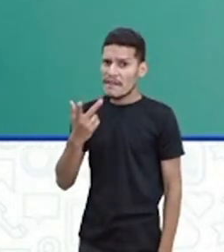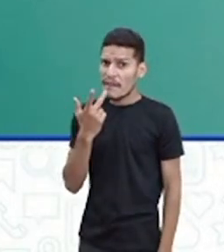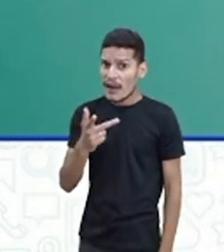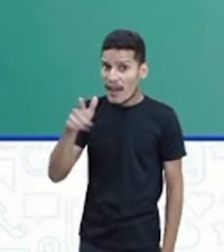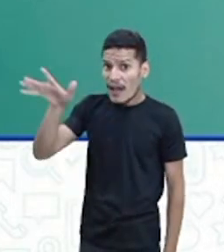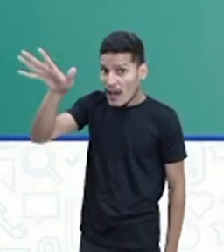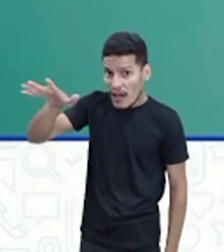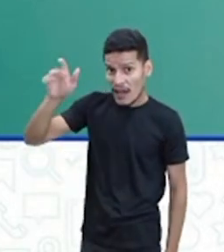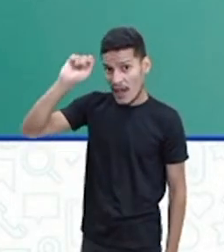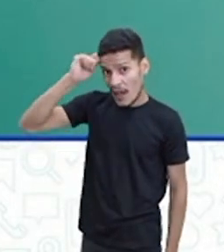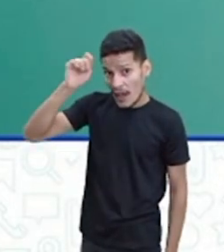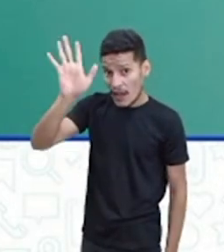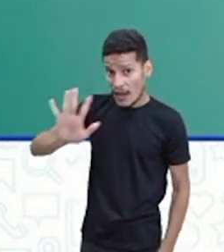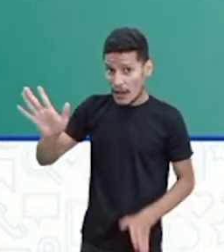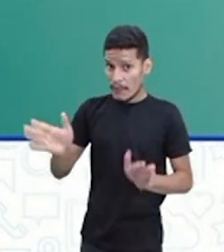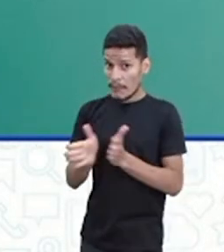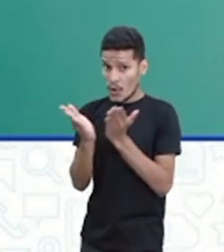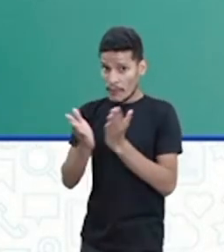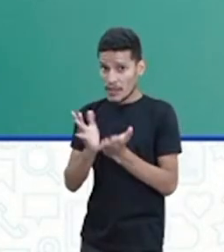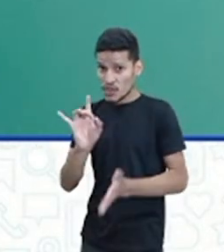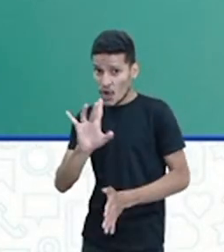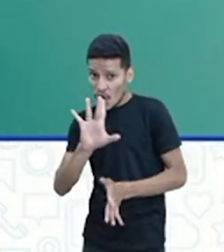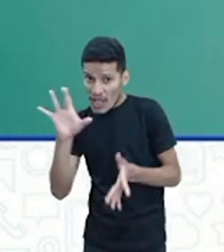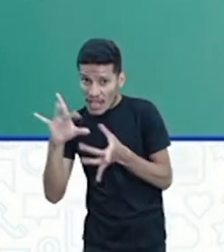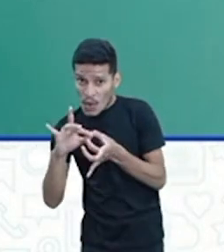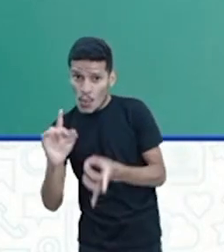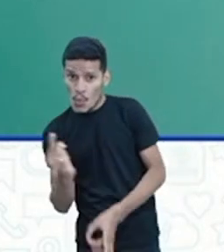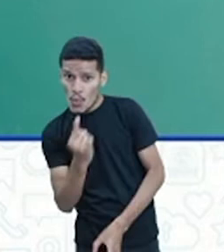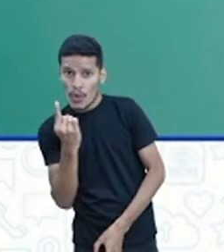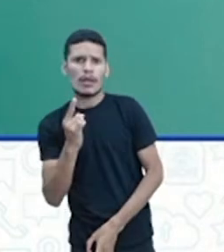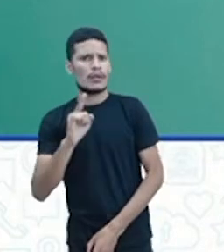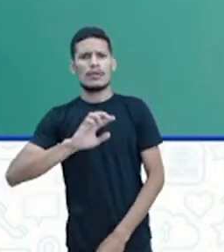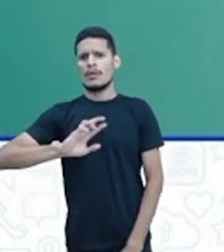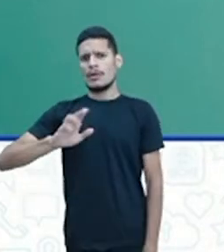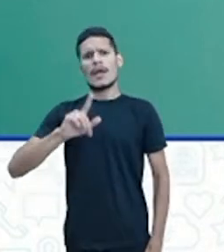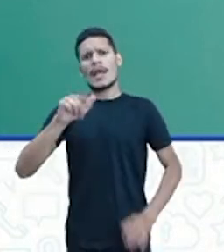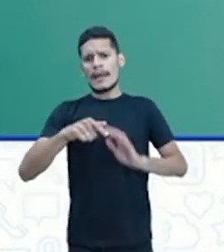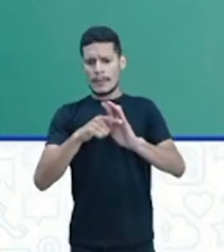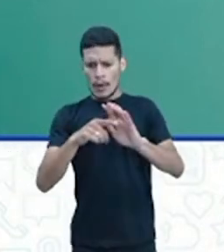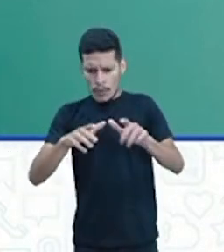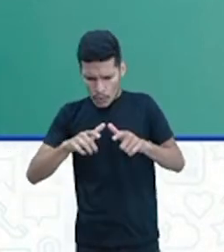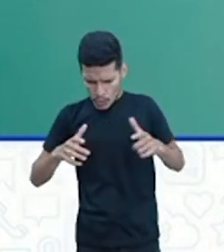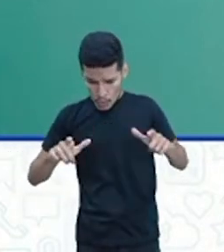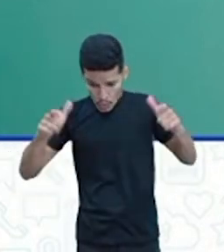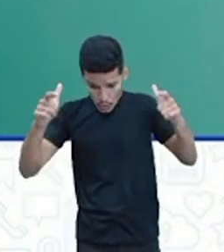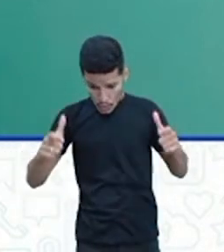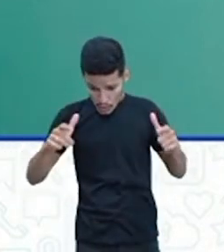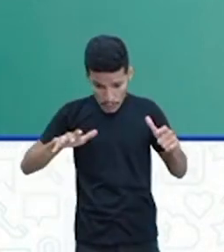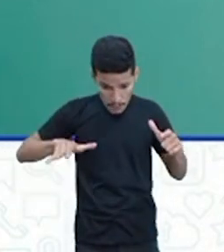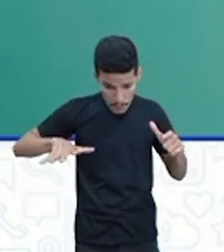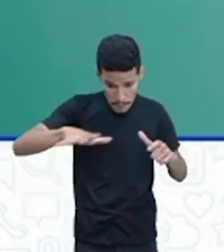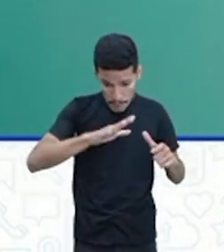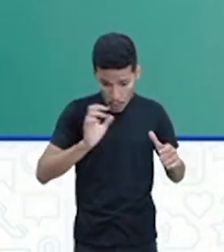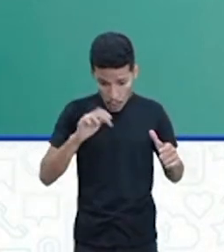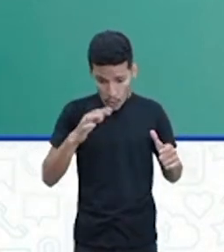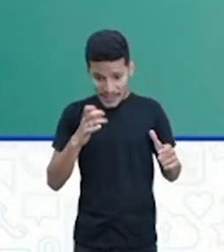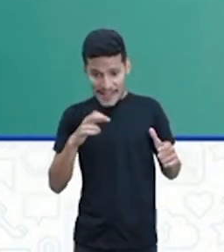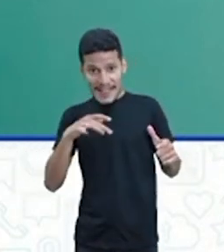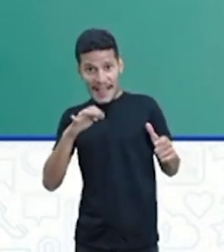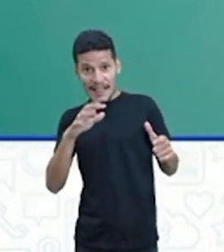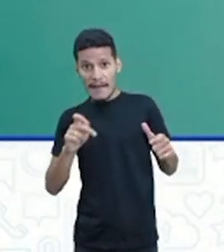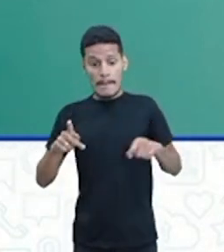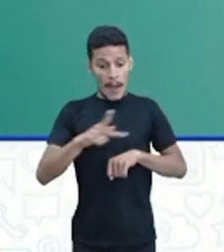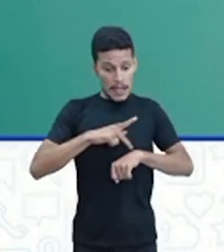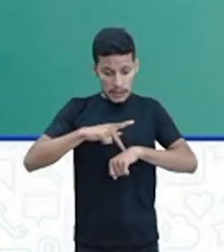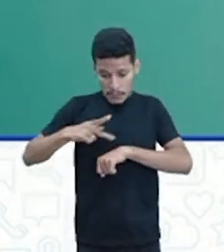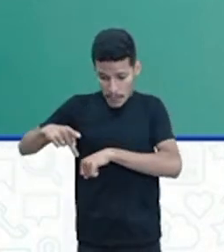a África é como se fosse uma coisa só, mas é um continente. E um continente é o quê? Um conjunto de países. E cada país tem o